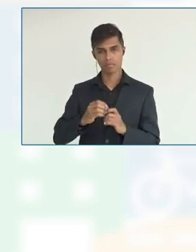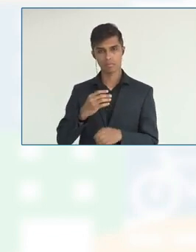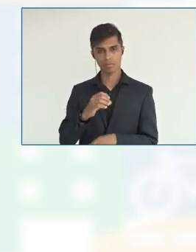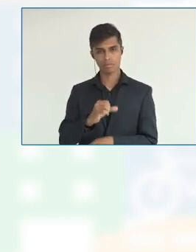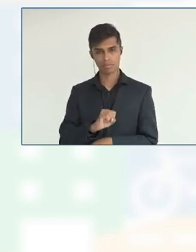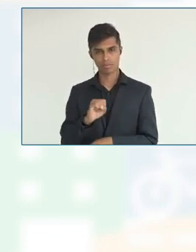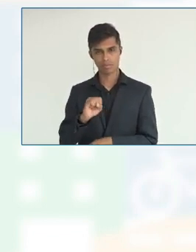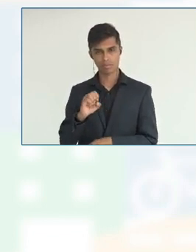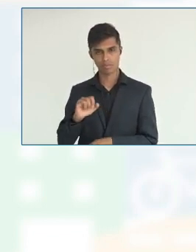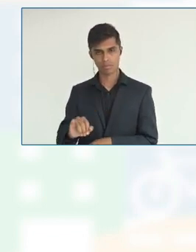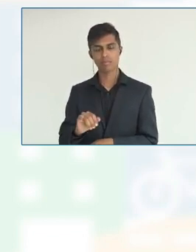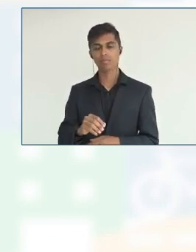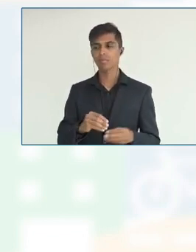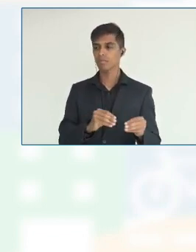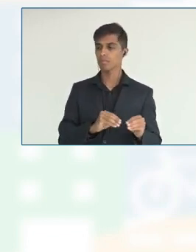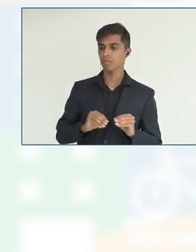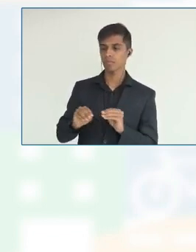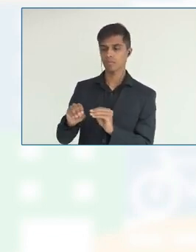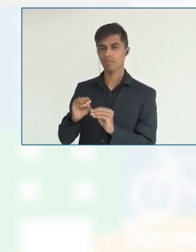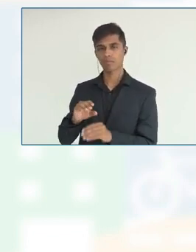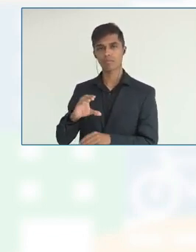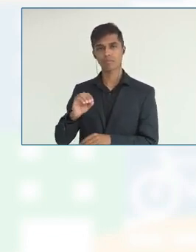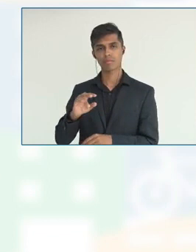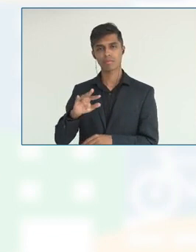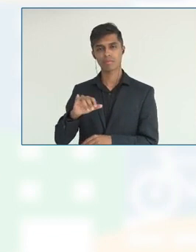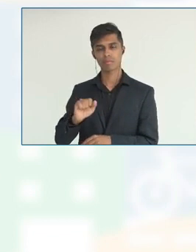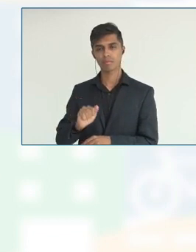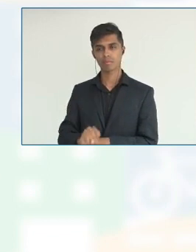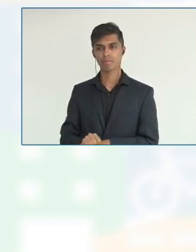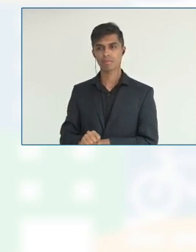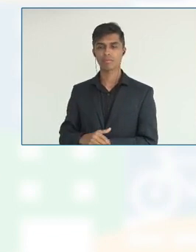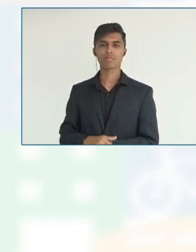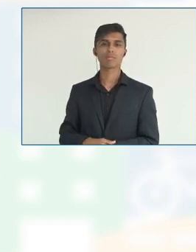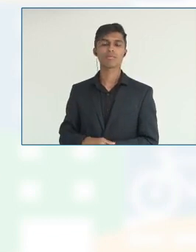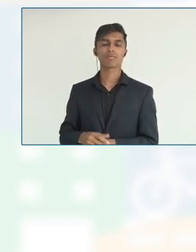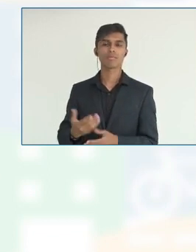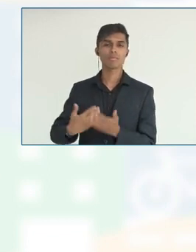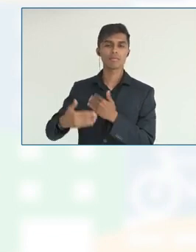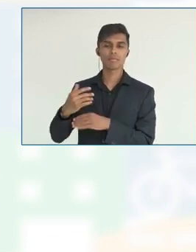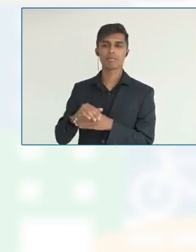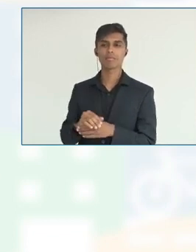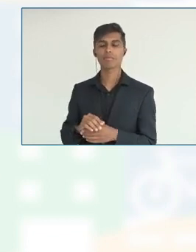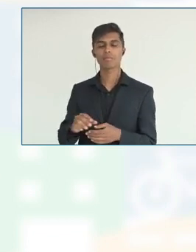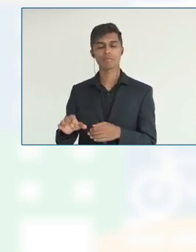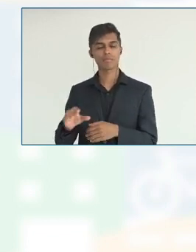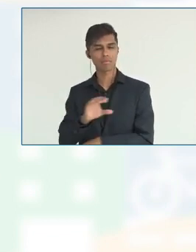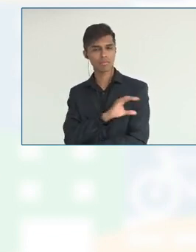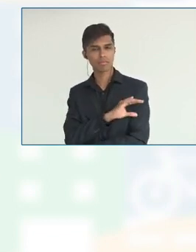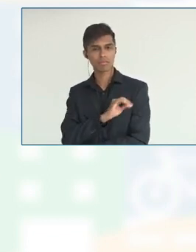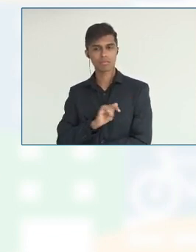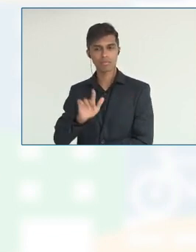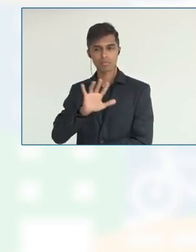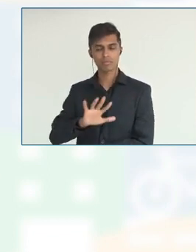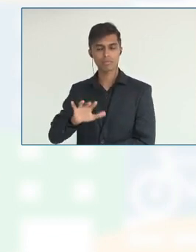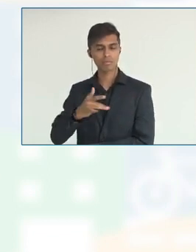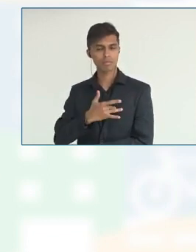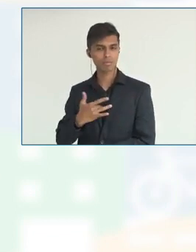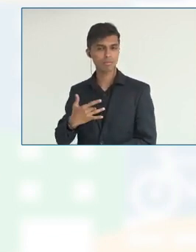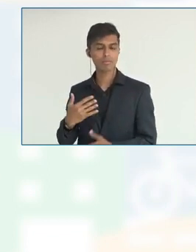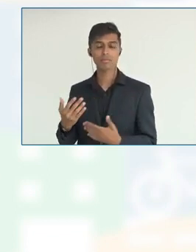para a Covisa, que à época se chamava Coordenação de Vigilância em Saúde. E nessa